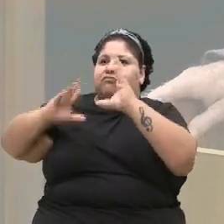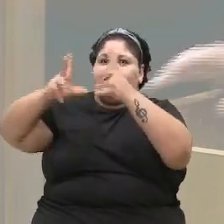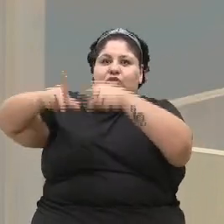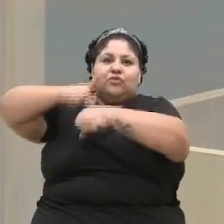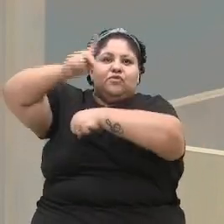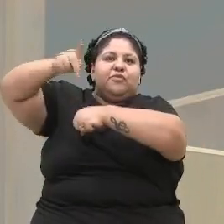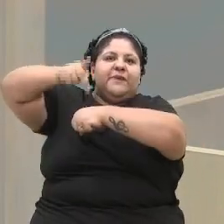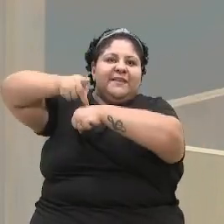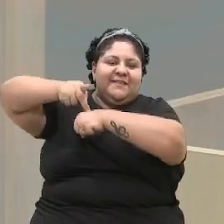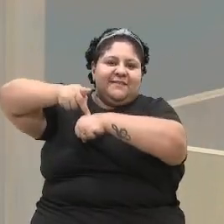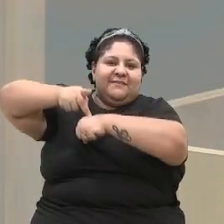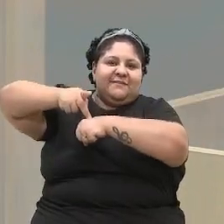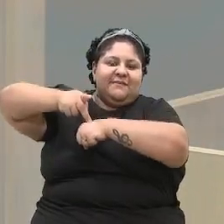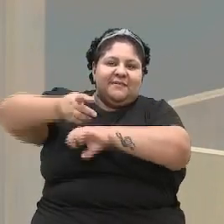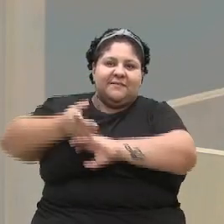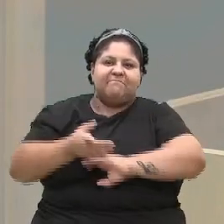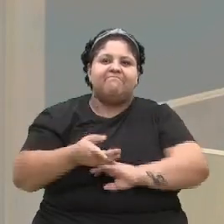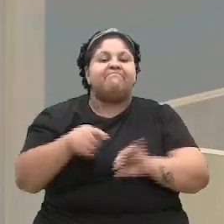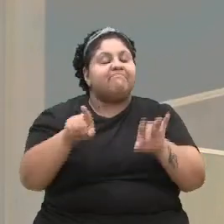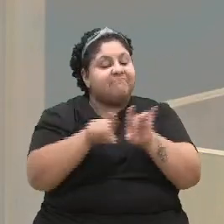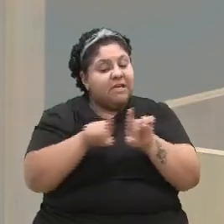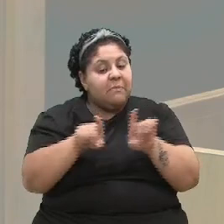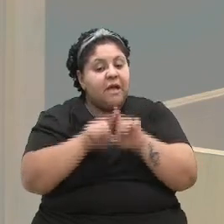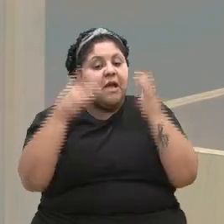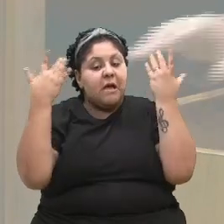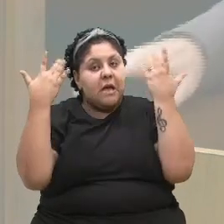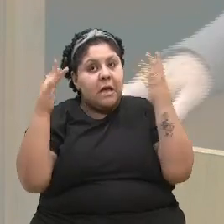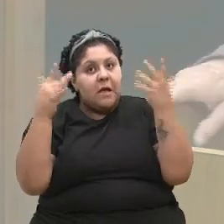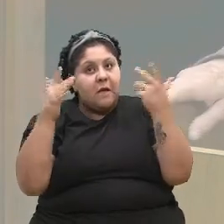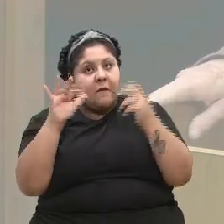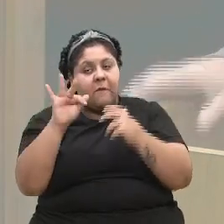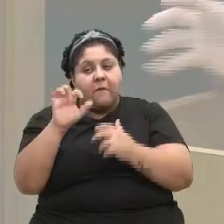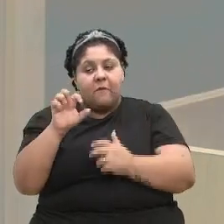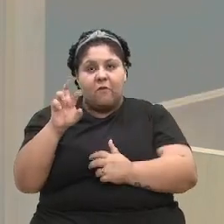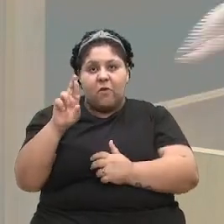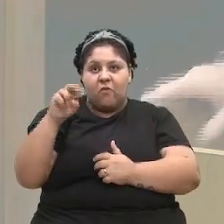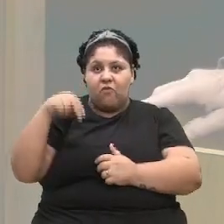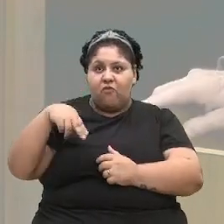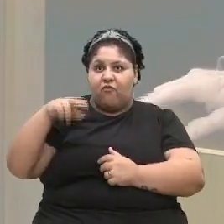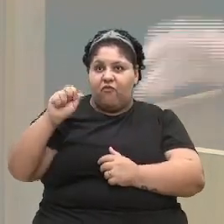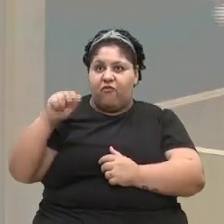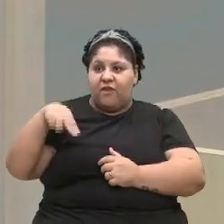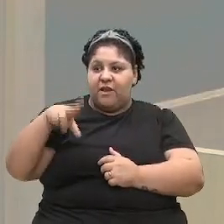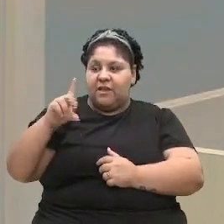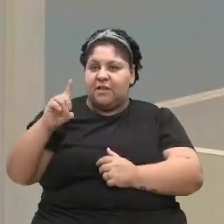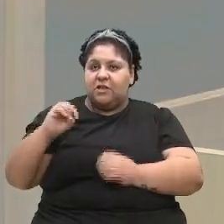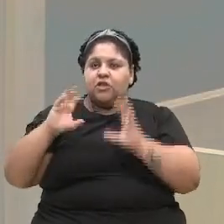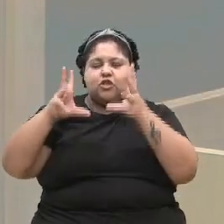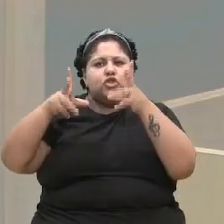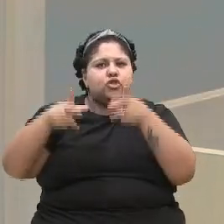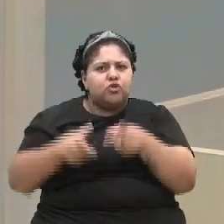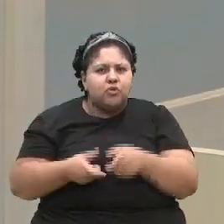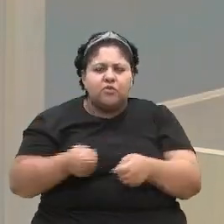E não poderia deixar de parabenizar o Fernando Bertotto e todos os envolvidos, as